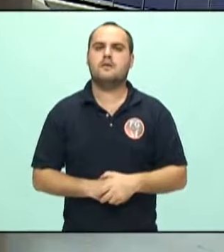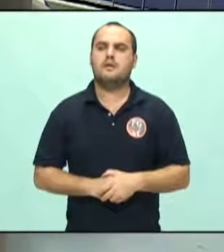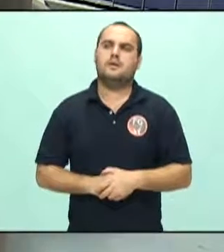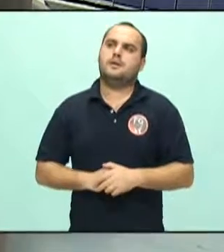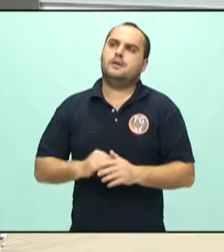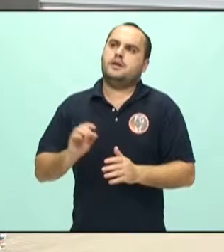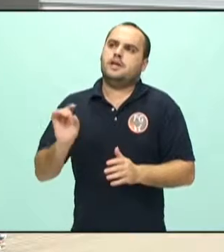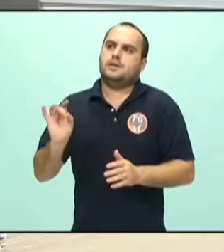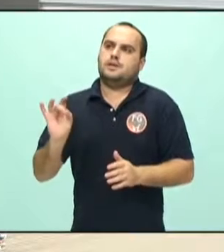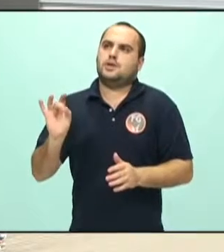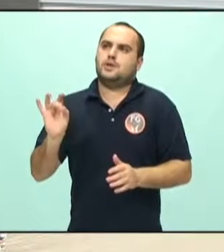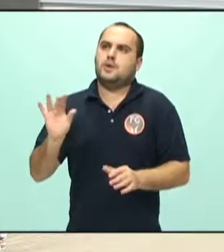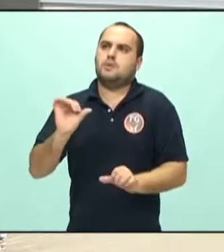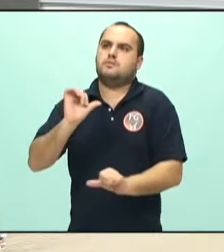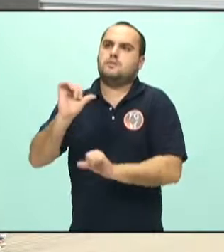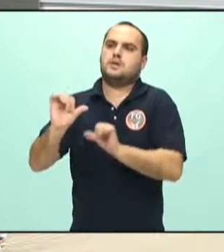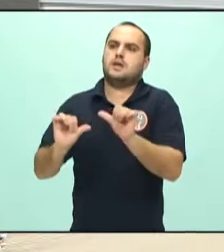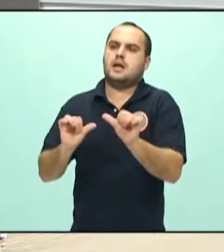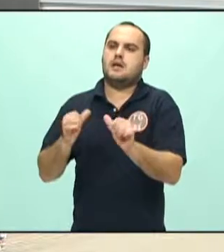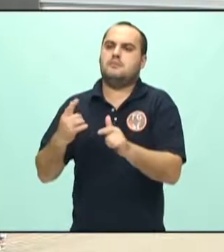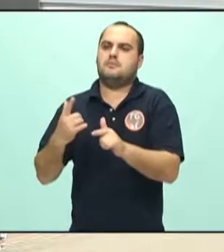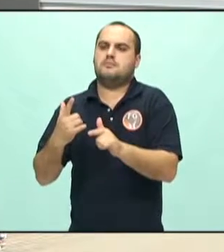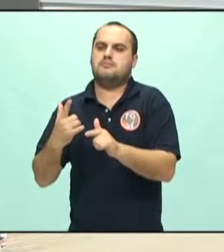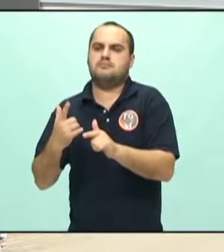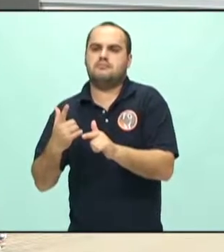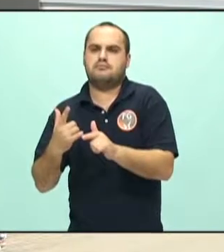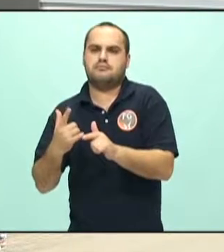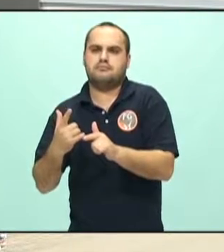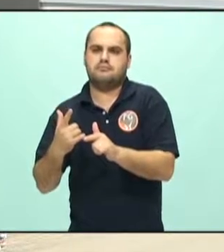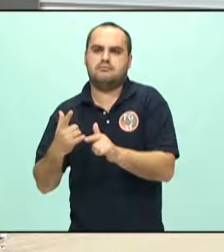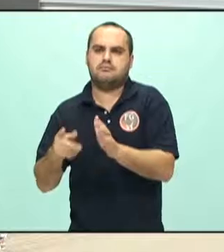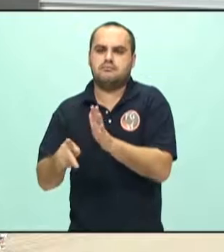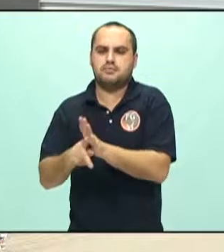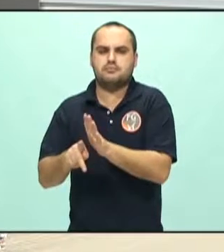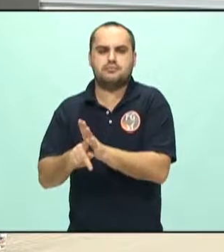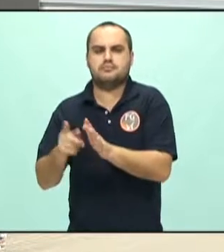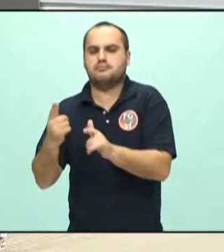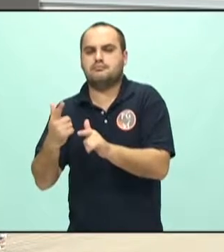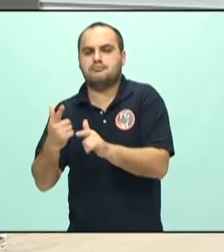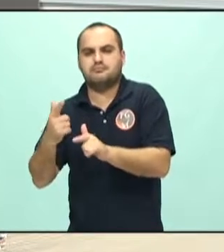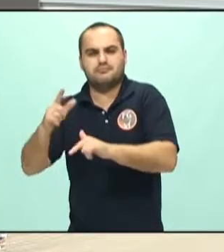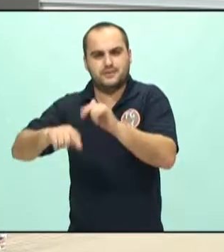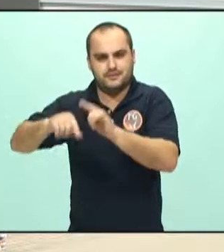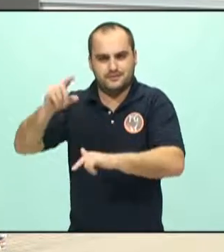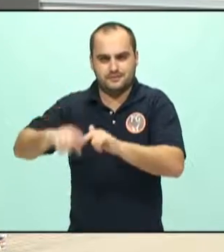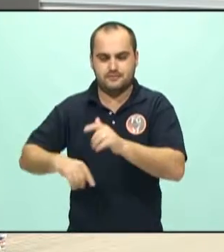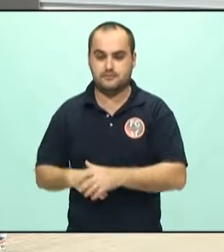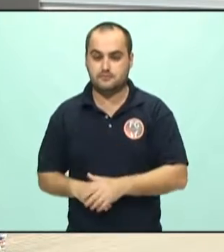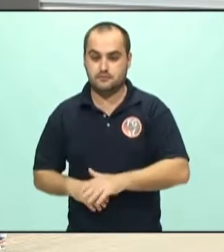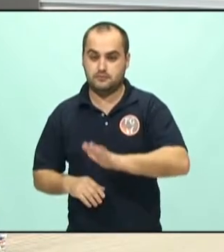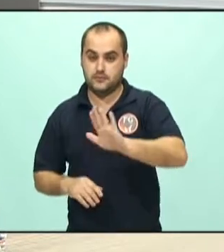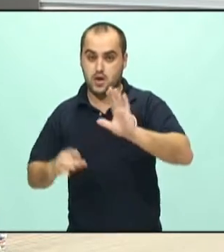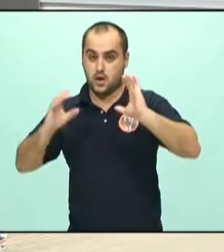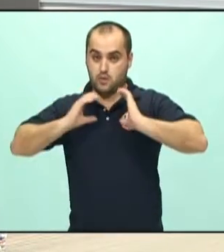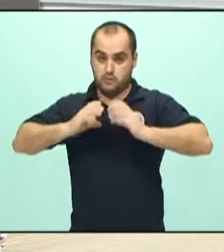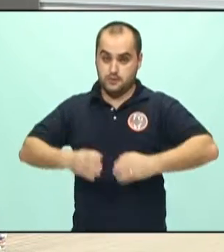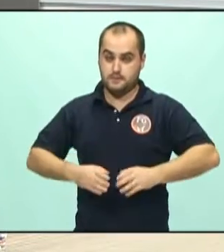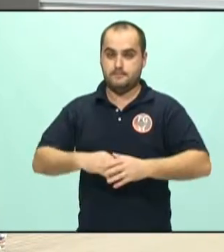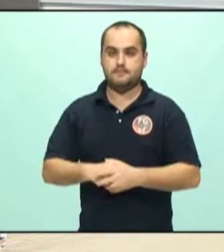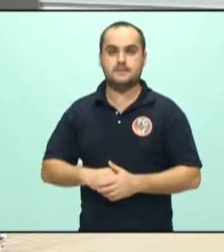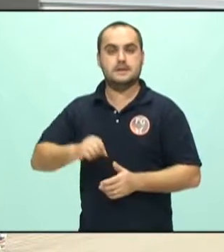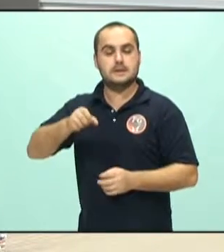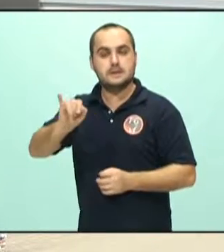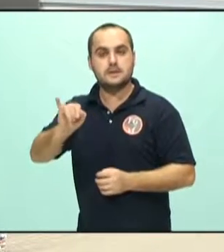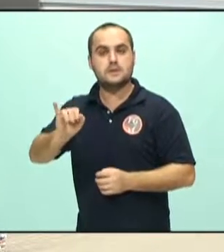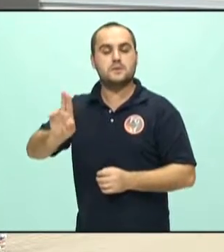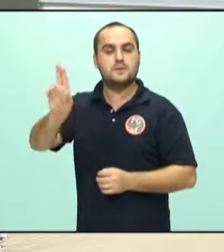produtos né ou diminuir é muito do comportamento porque se nós usarmos menos sacolas plano para o plásticas -